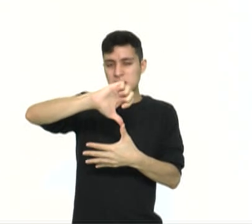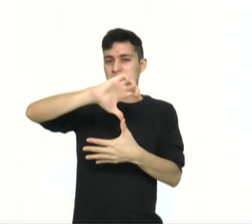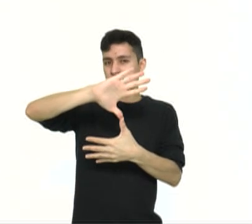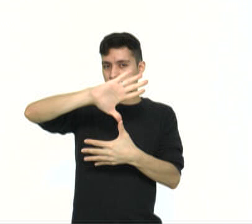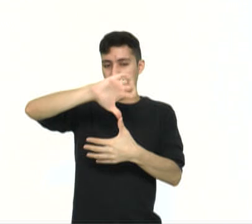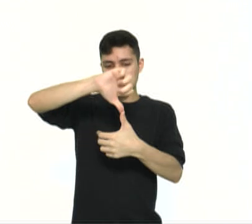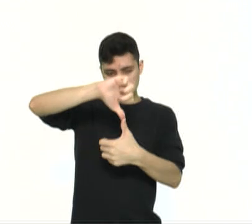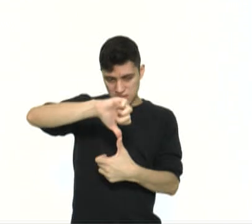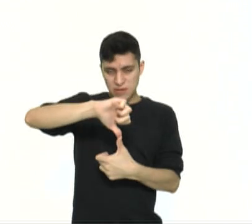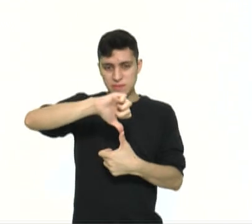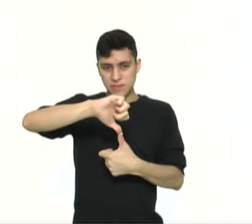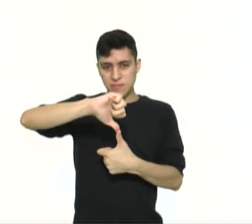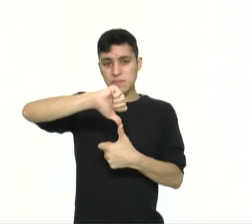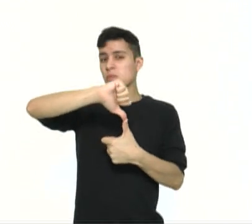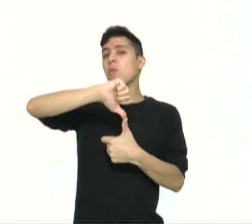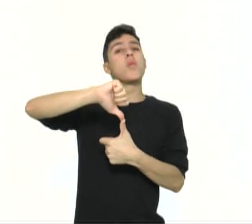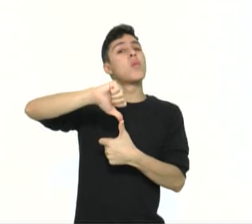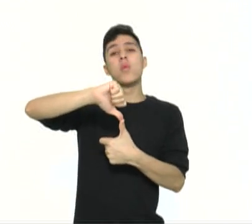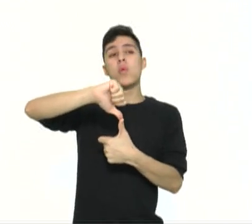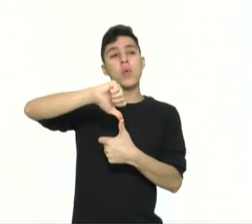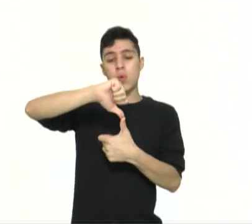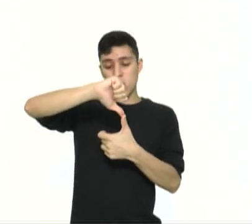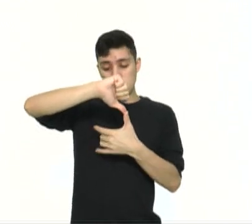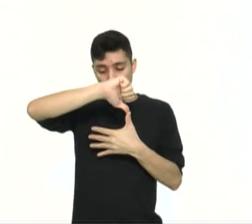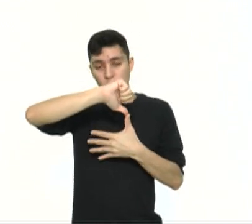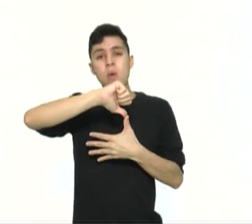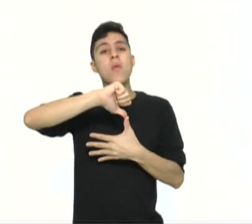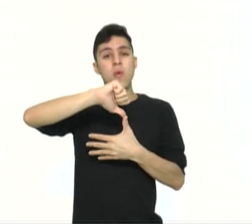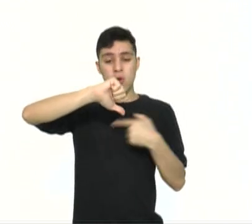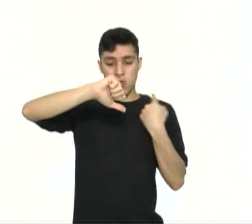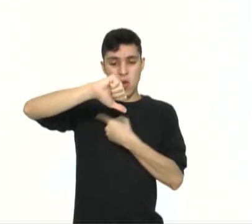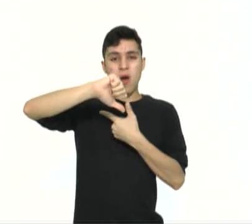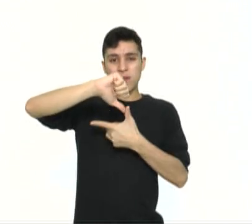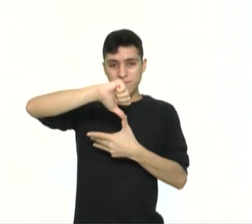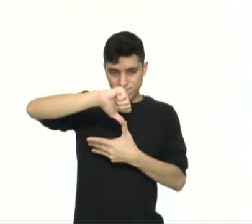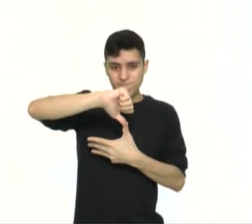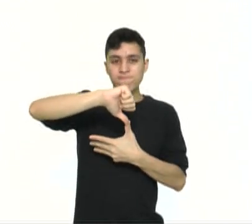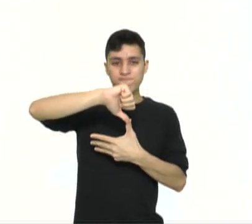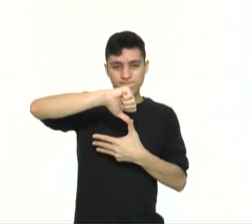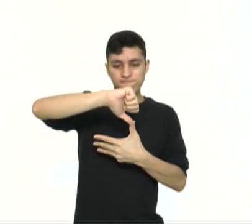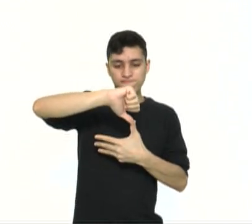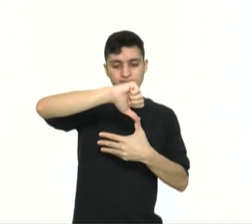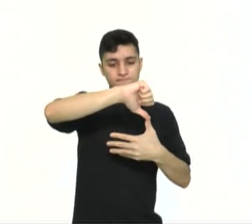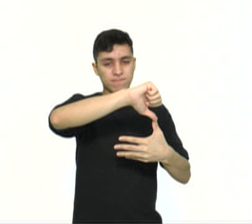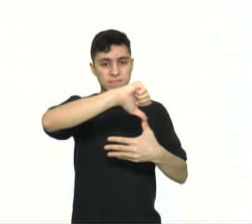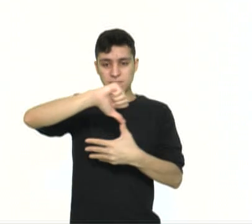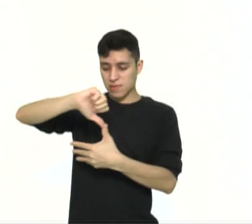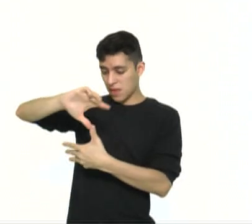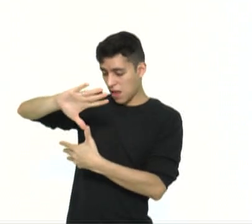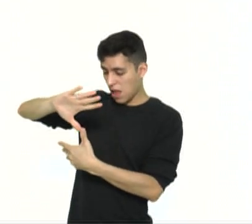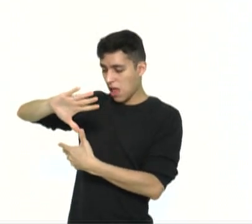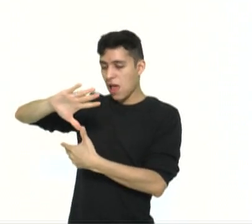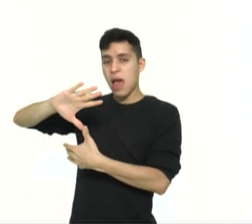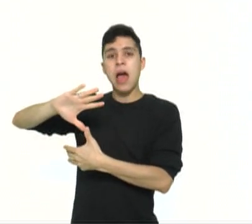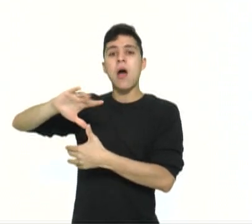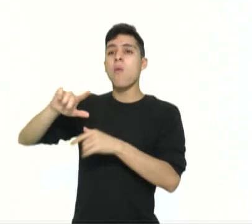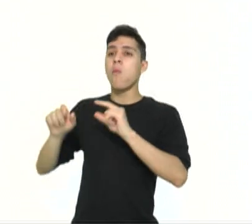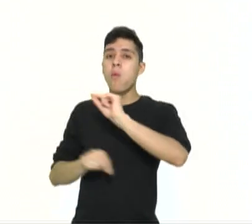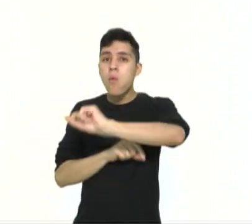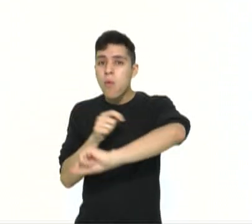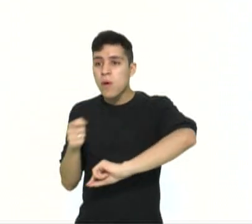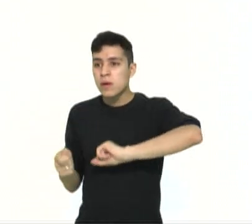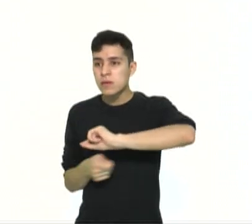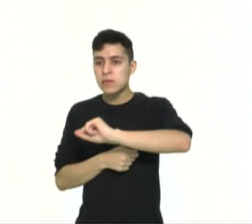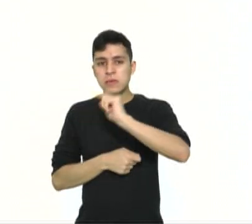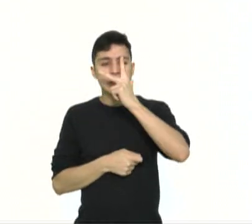do Sul. Nós estamos localizados, né, na América do Sul e a gente vai ver que é nesse continente